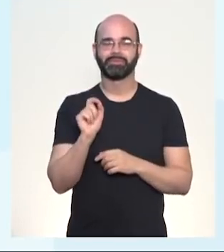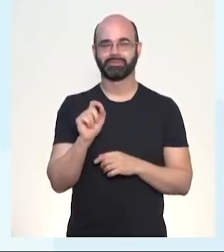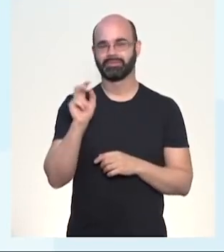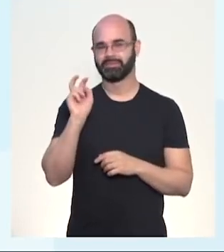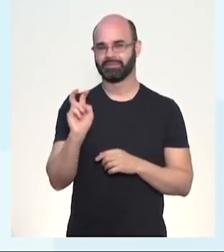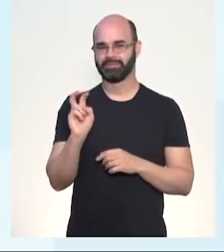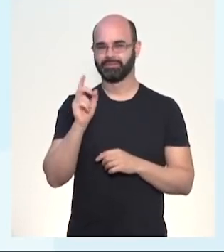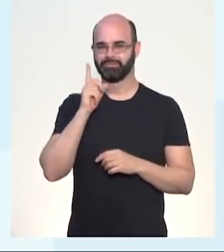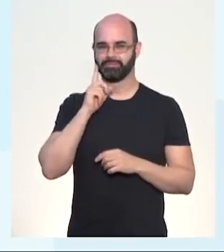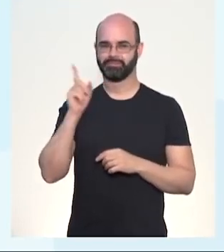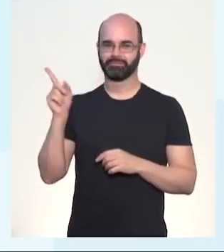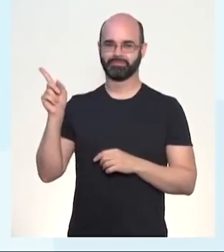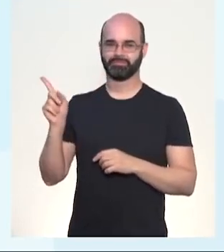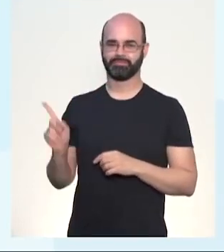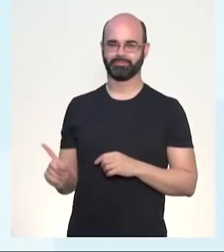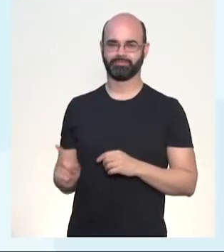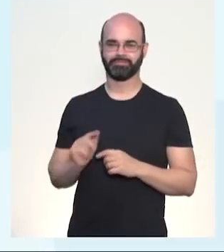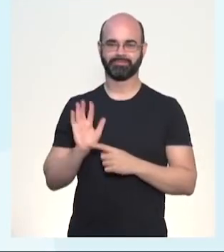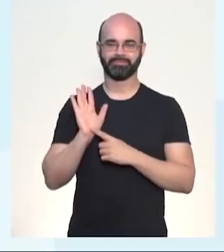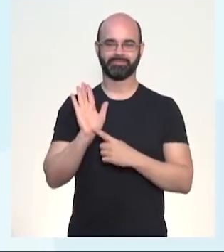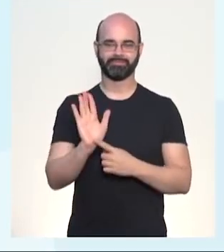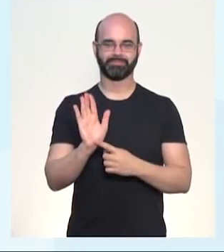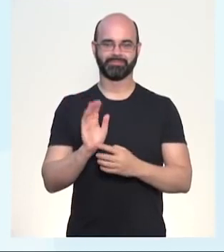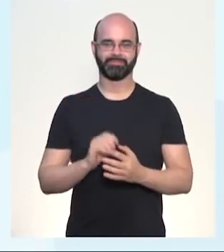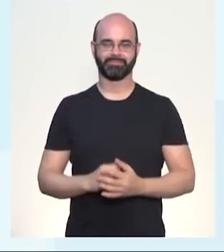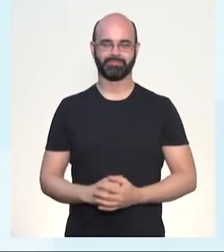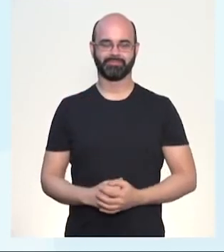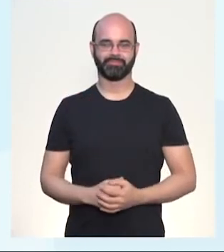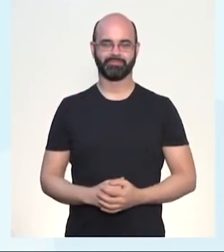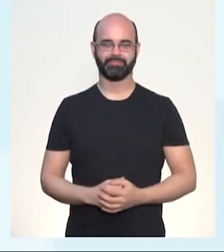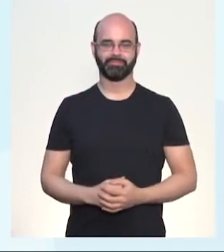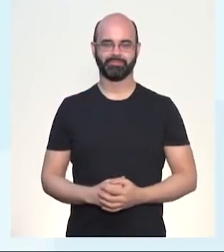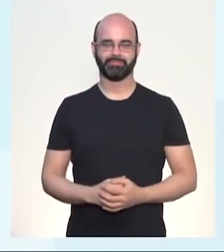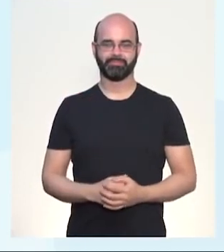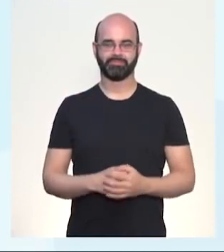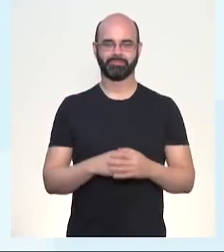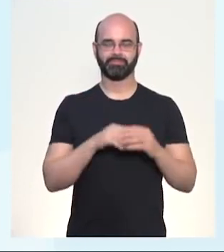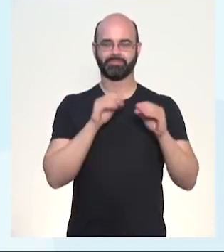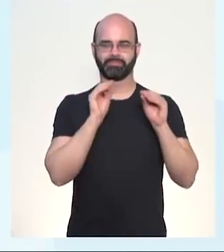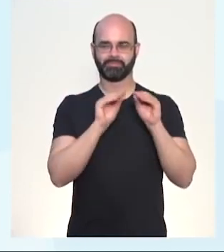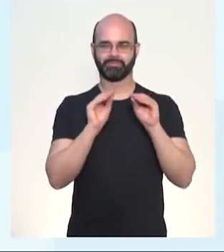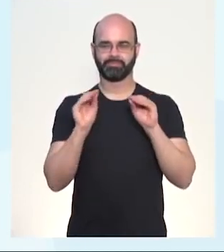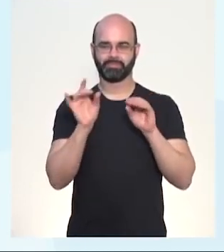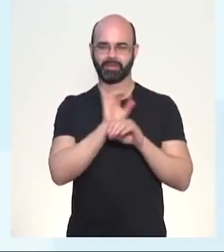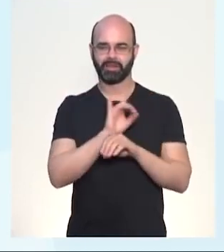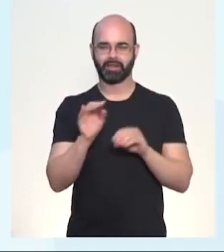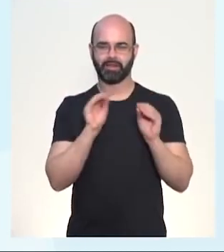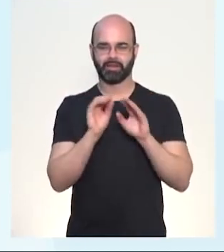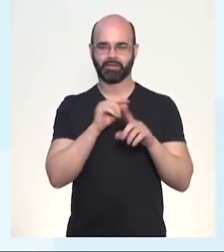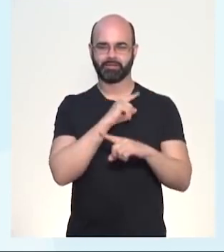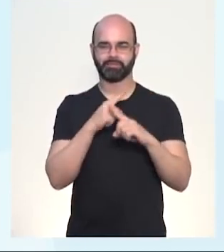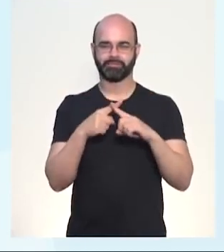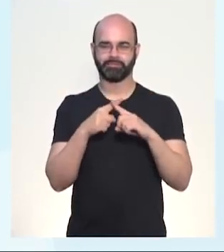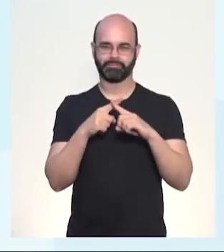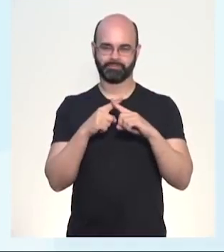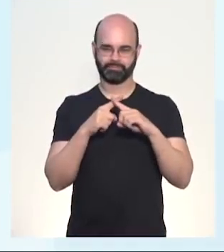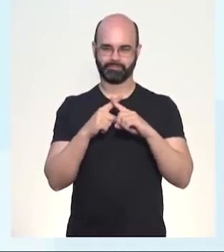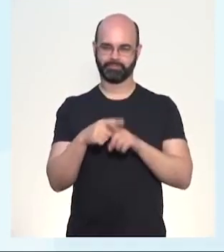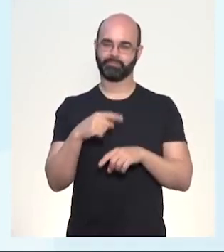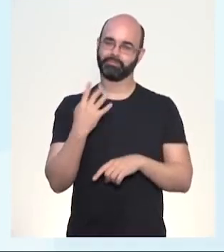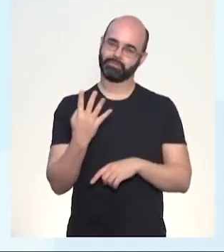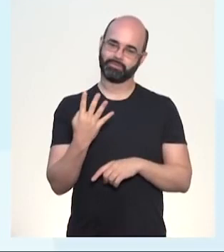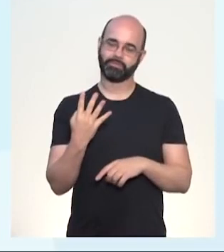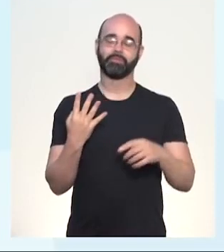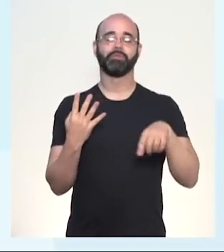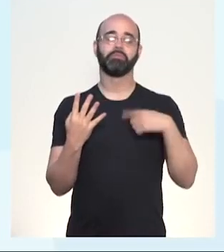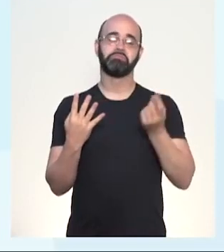Olha lá o que a gente vai mostrar para vocês. Ó. Cada elemento dessa sequência é obtido pela multiplicação entre o 4 e